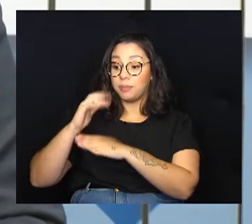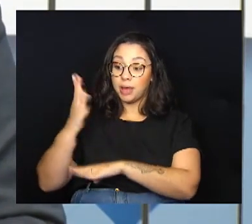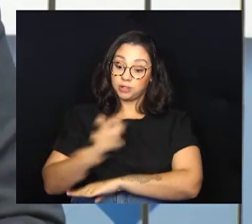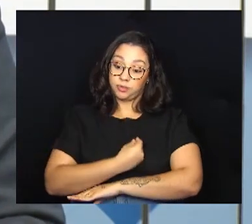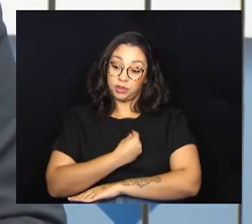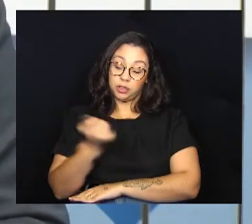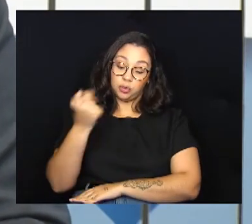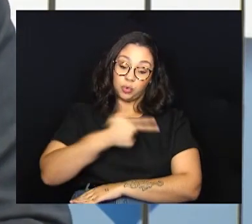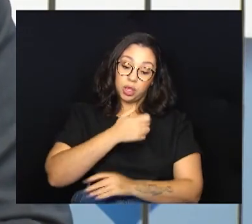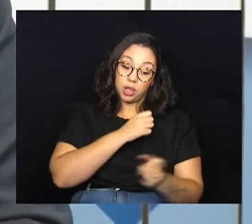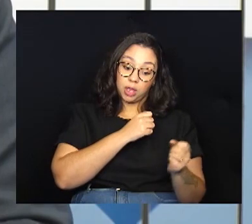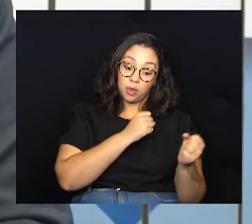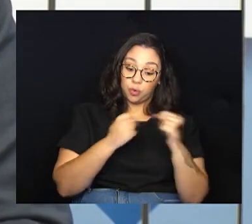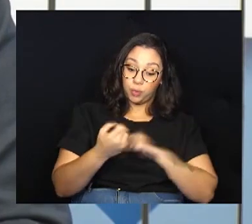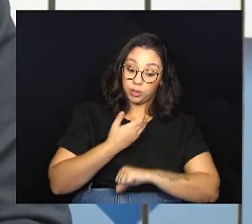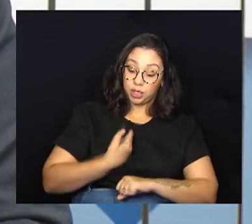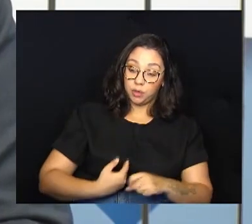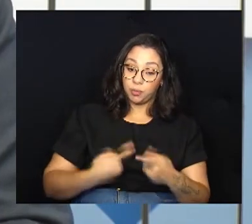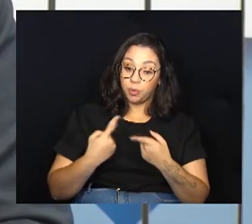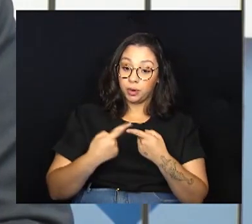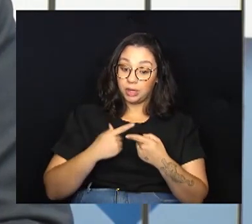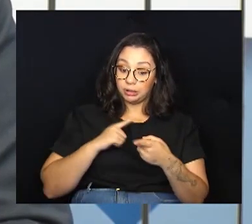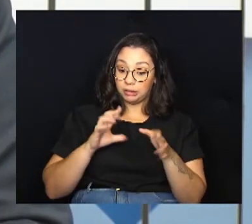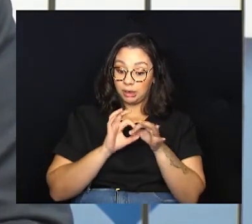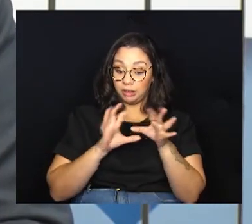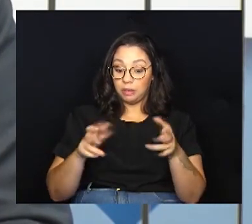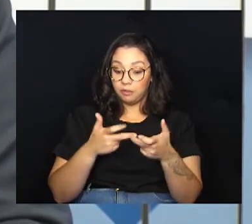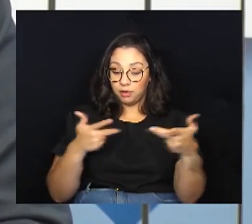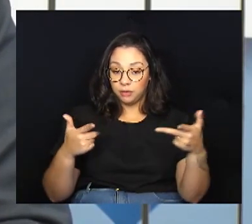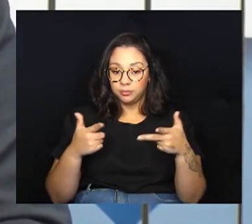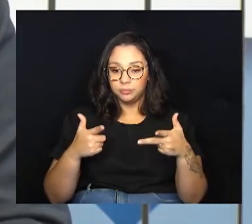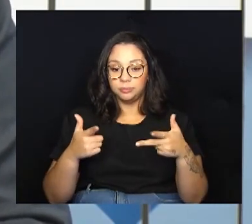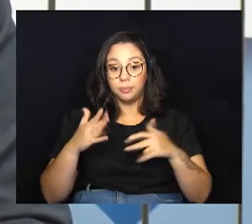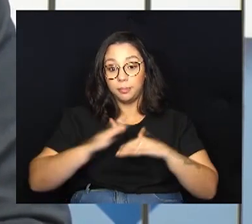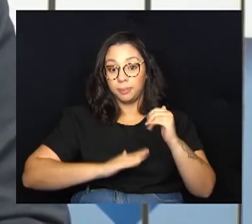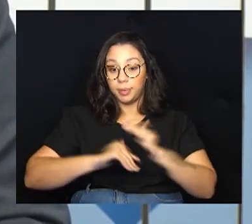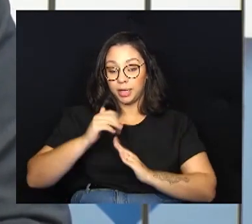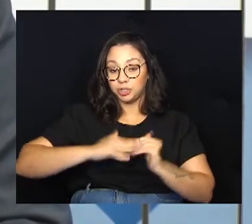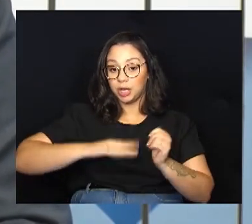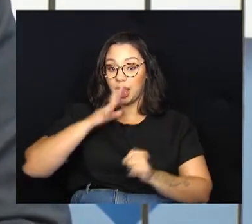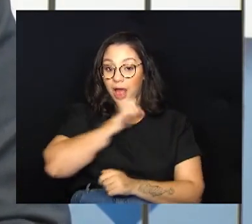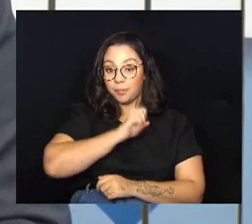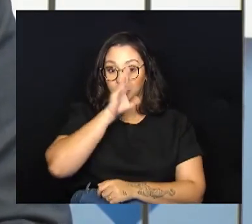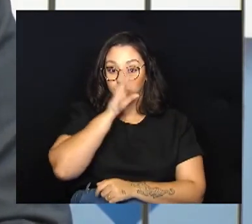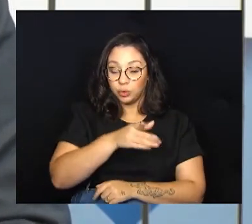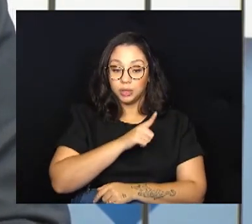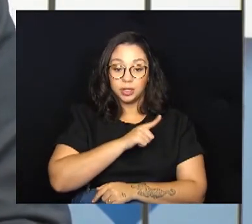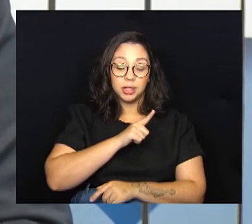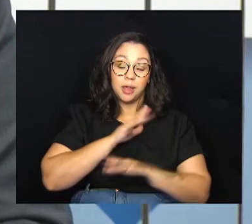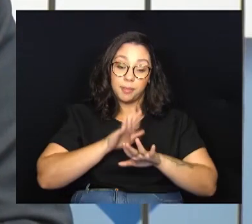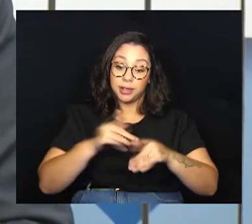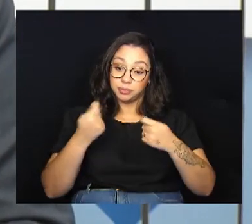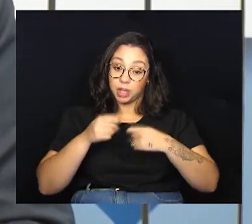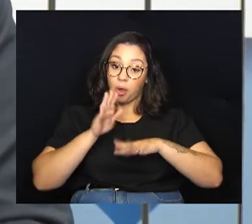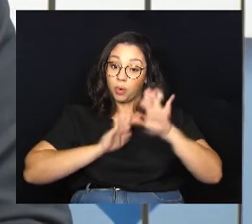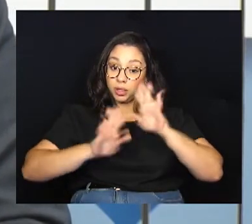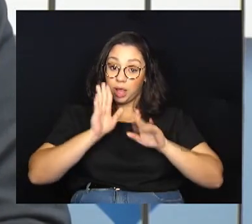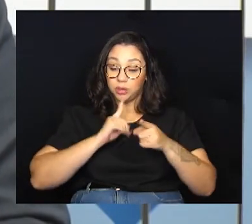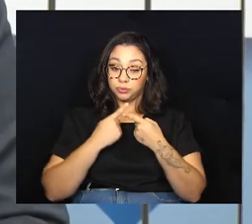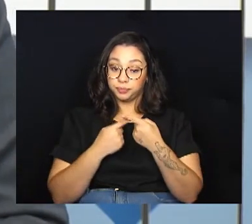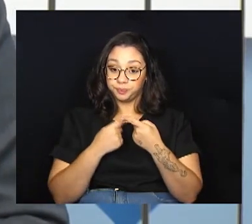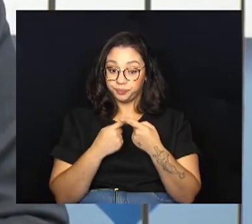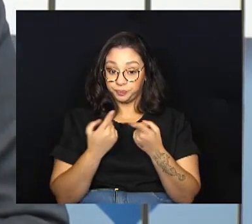estudar, não é uma coisa longa, né? É uma coisa rápida. Vamos nos debruçar sobre o tema e pensar estratégias. É